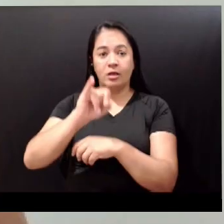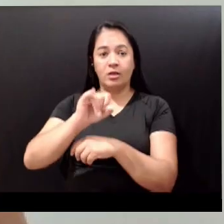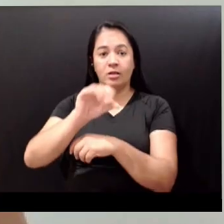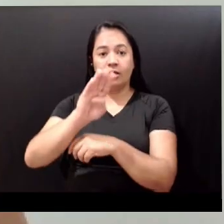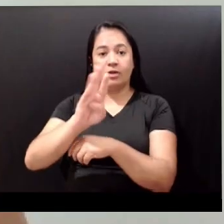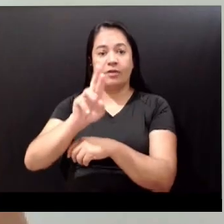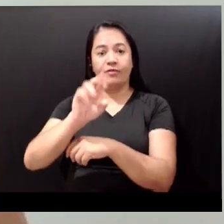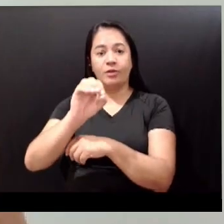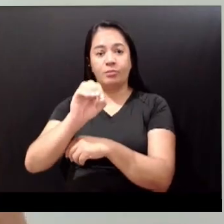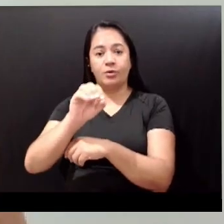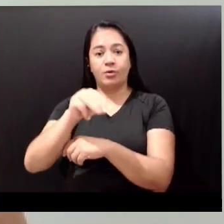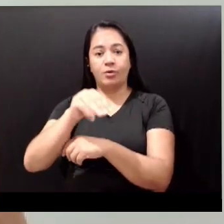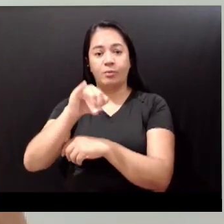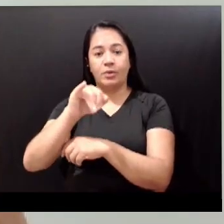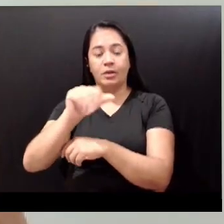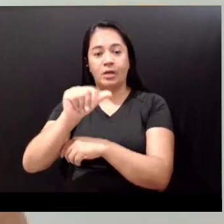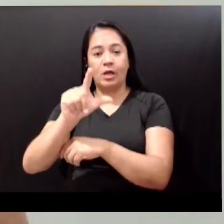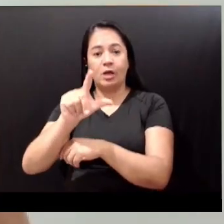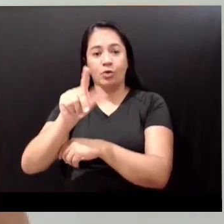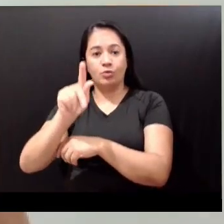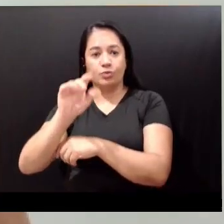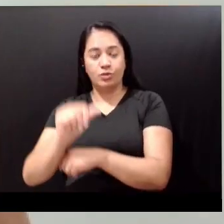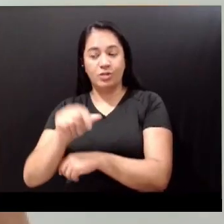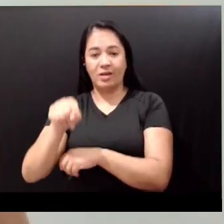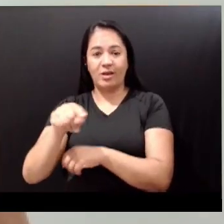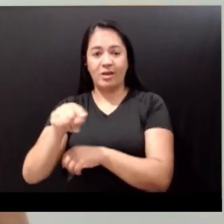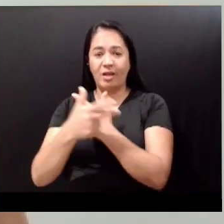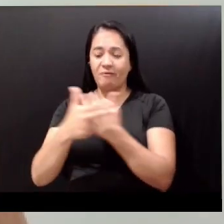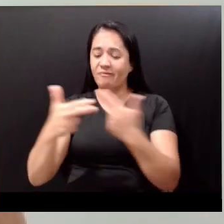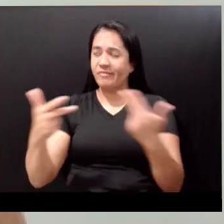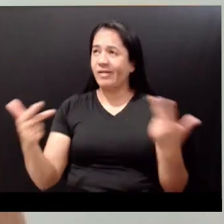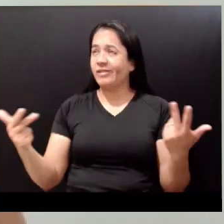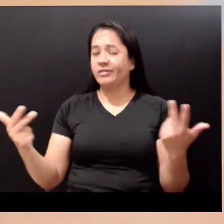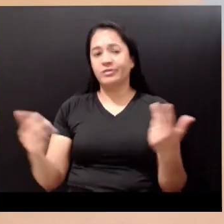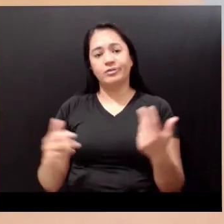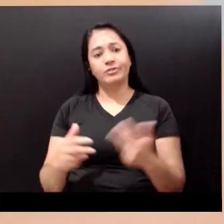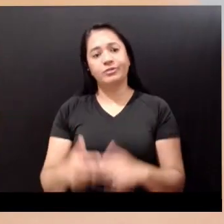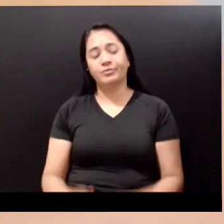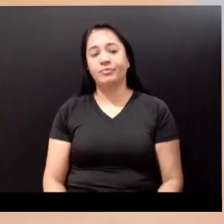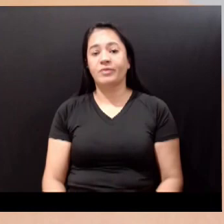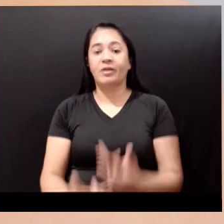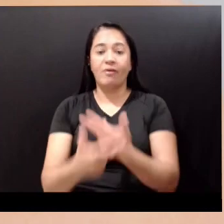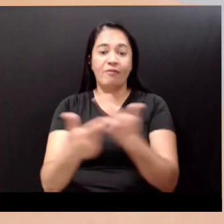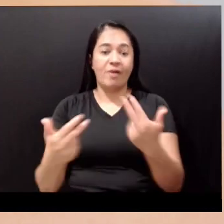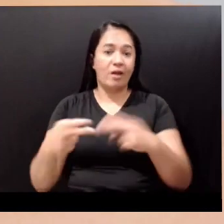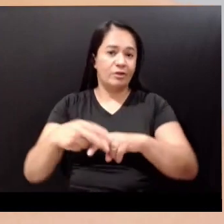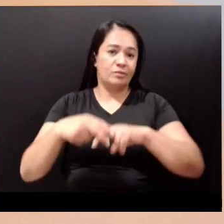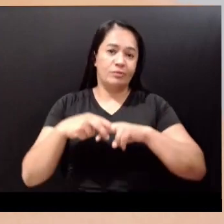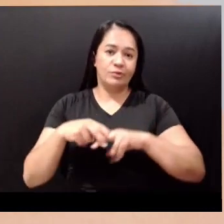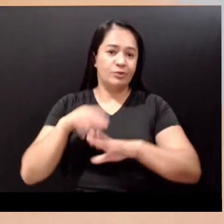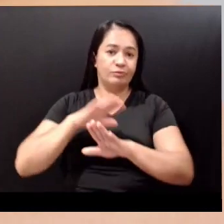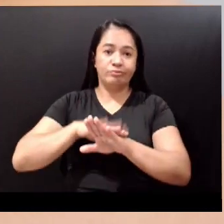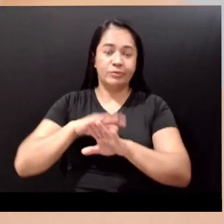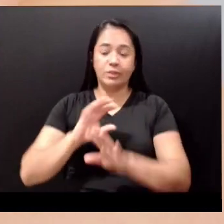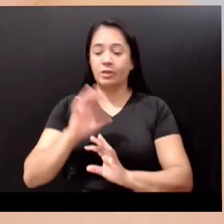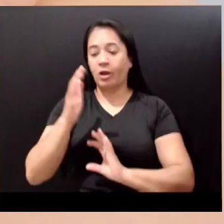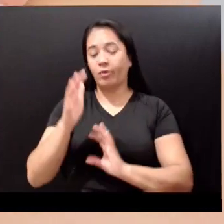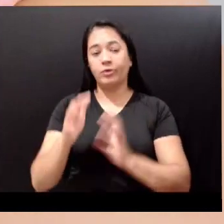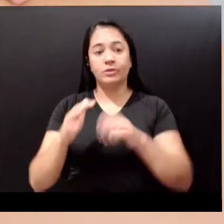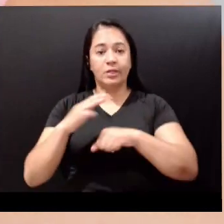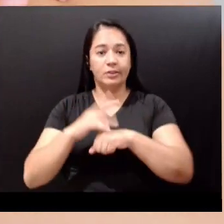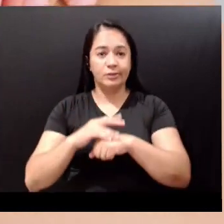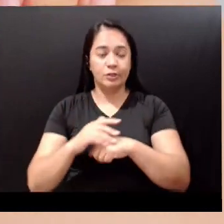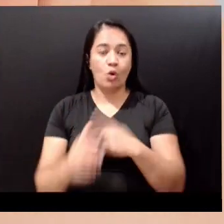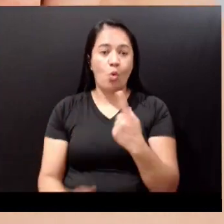as outras síndromes dolorosas crônicas, ela é multifatorial. Isso quer dizer que a gente tem vários fatores causando